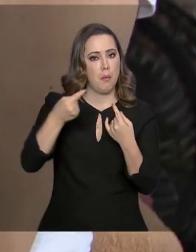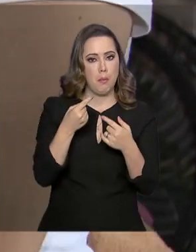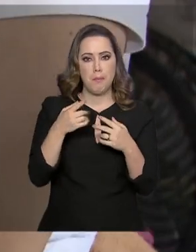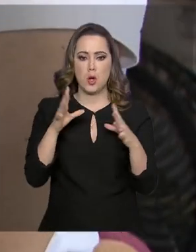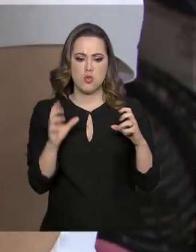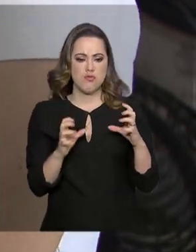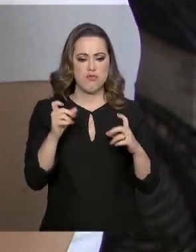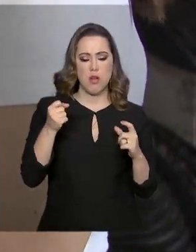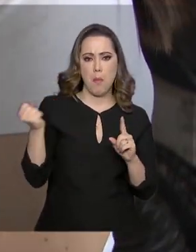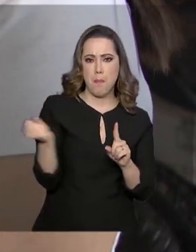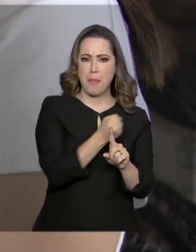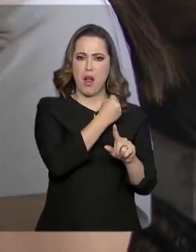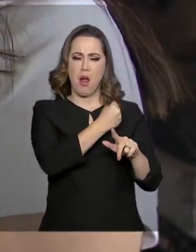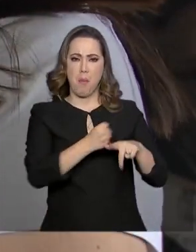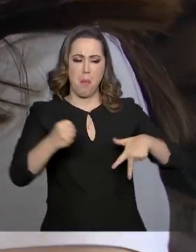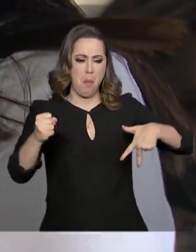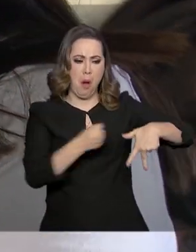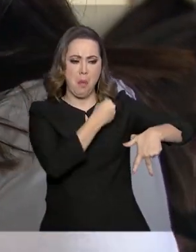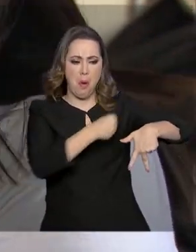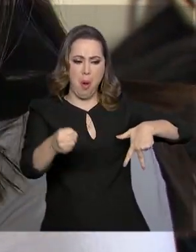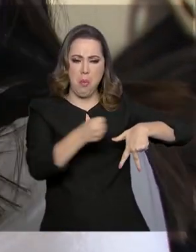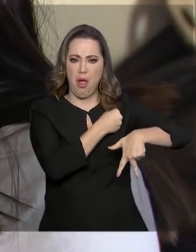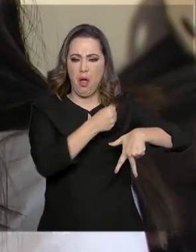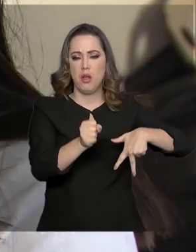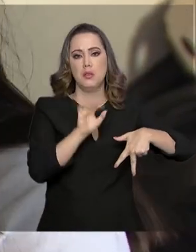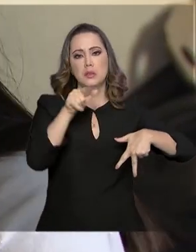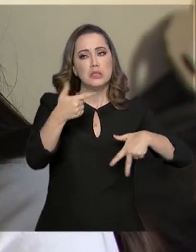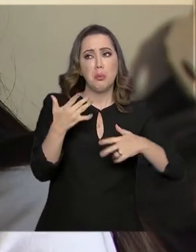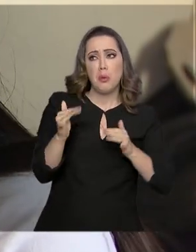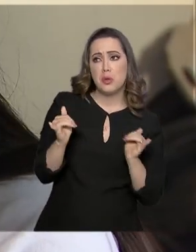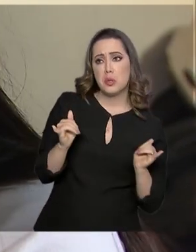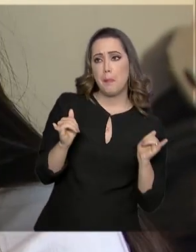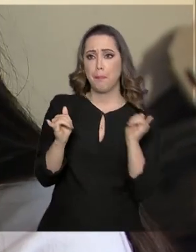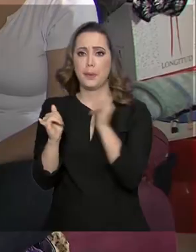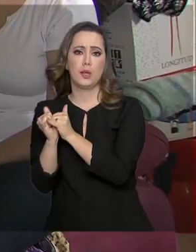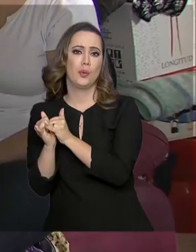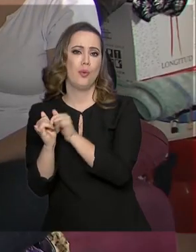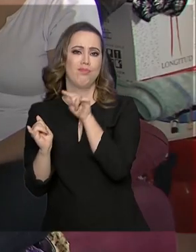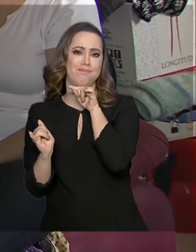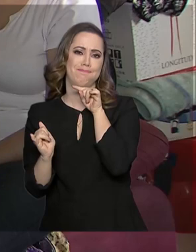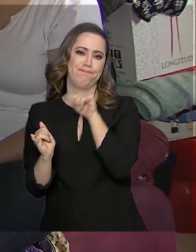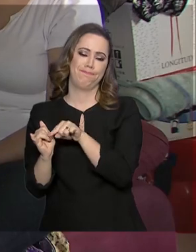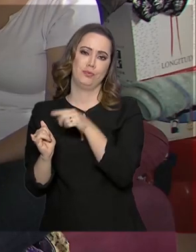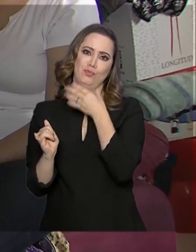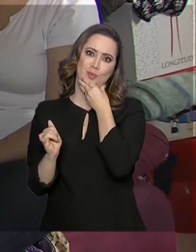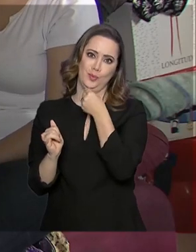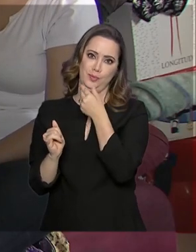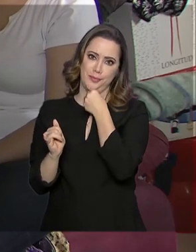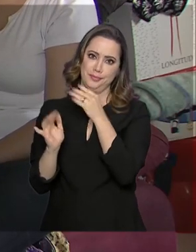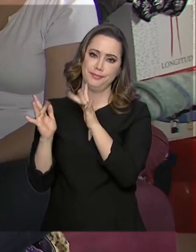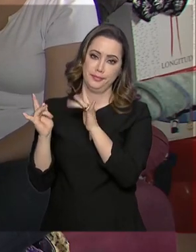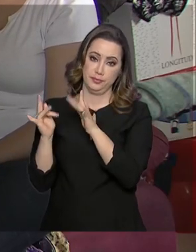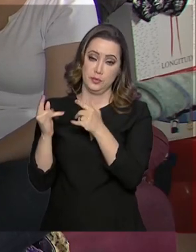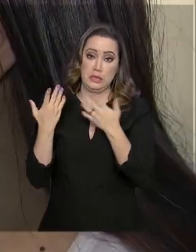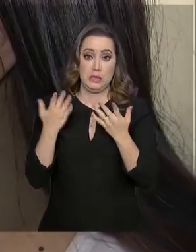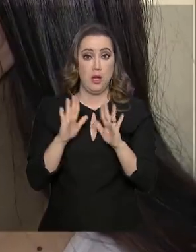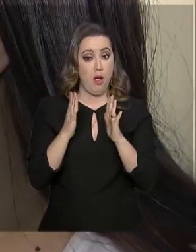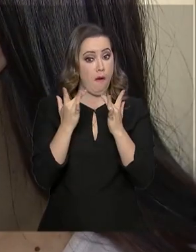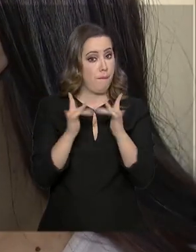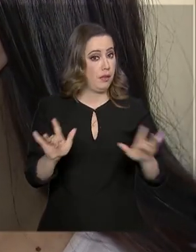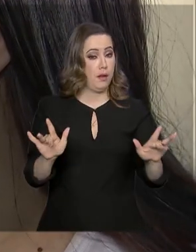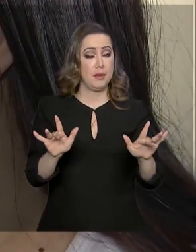Larissa apanhava com frequência, mas acabava por perdoar o namorado. Só decidiu romper de vez com aquela situação